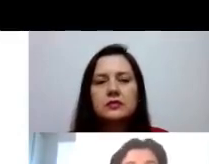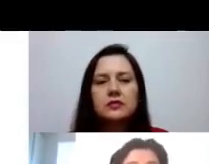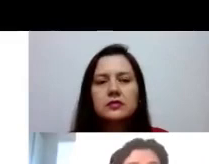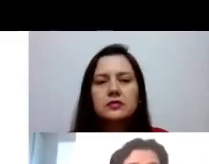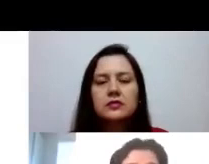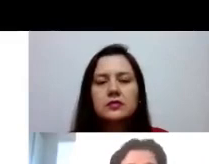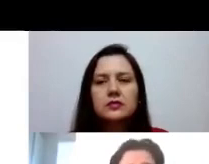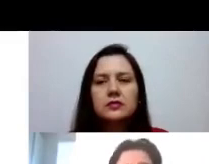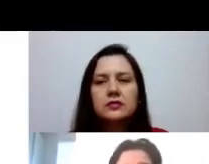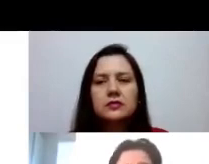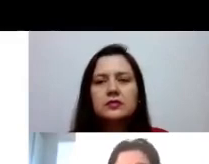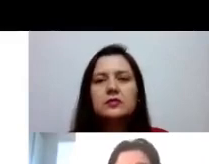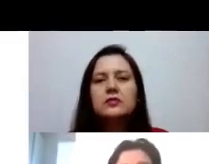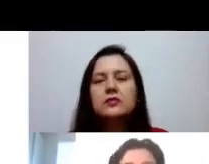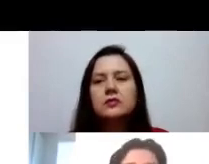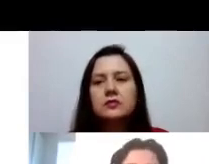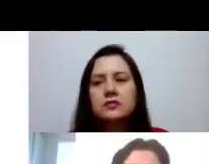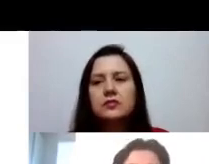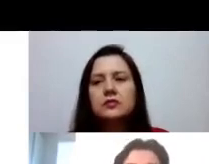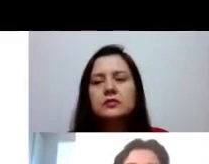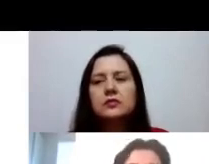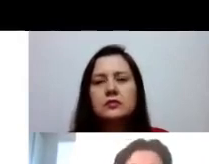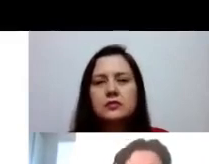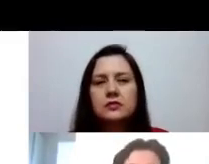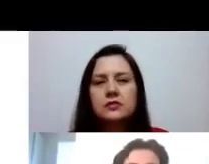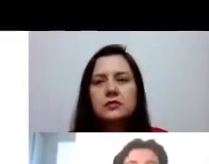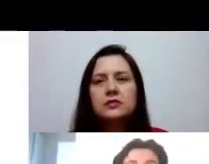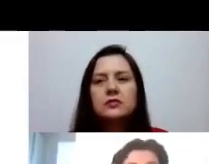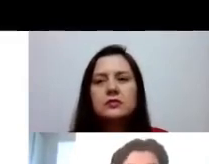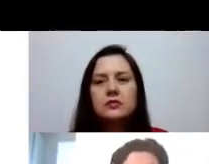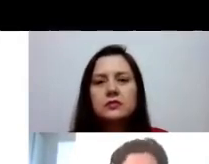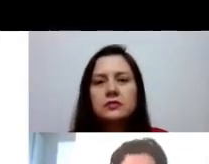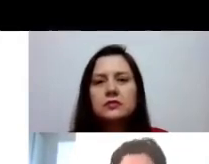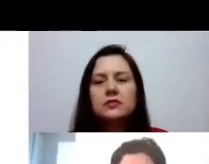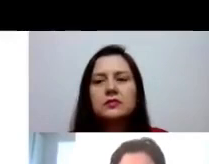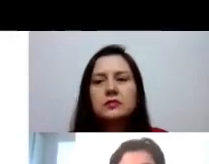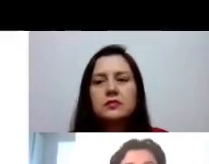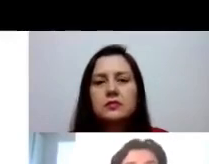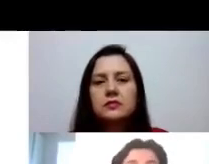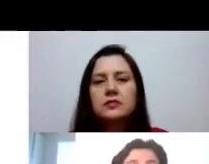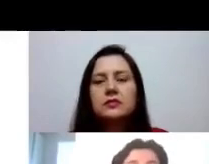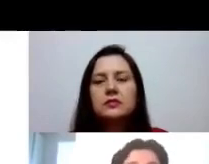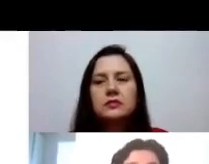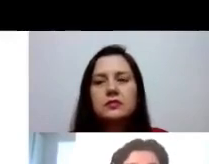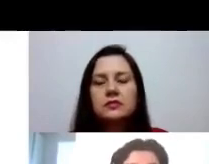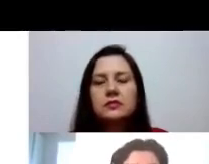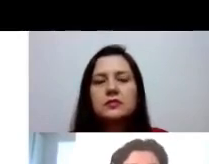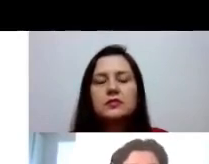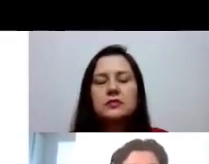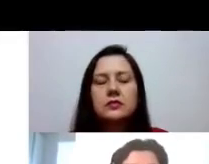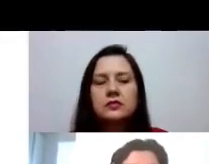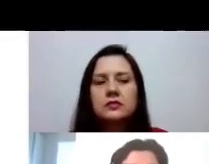Alguma compra feita com uso de adiantamento, não por licitação, eles querem justificativa, eles querem um respaldo que